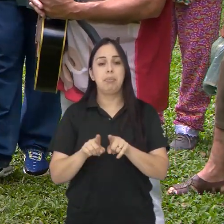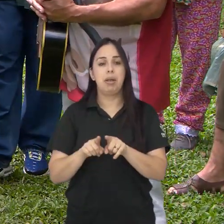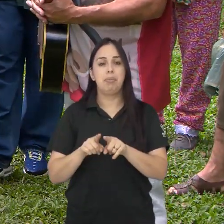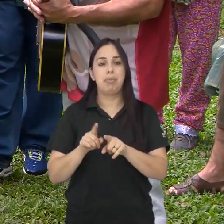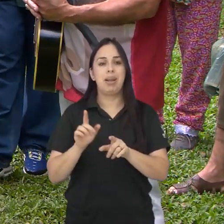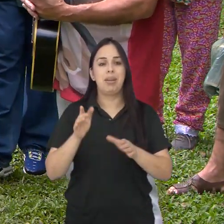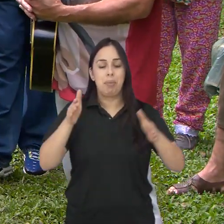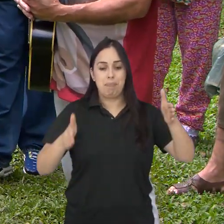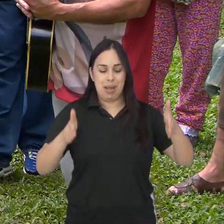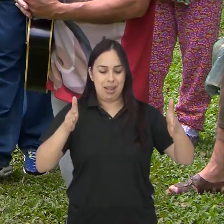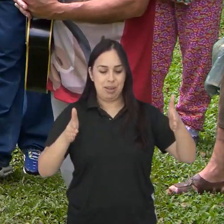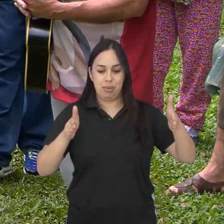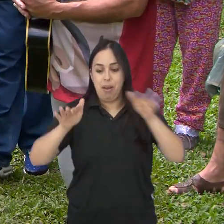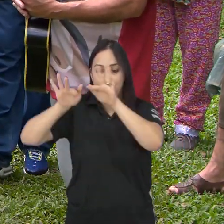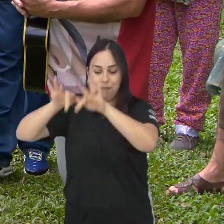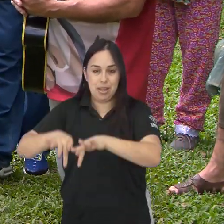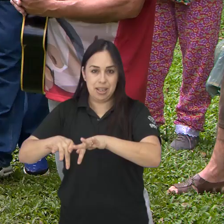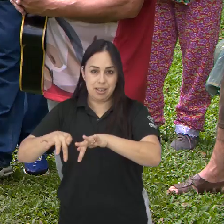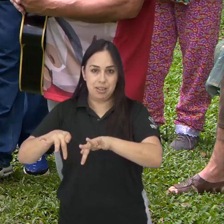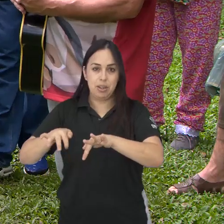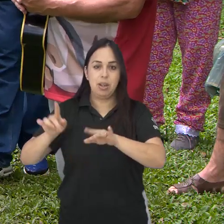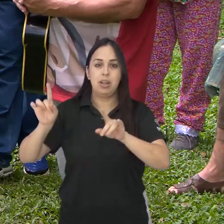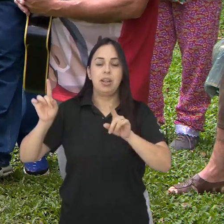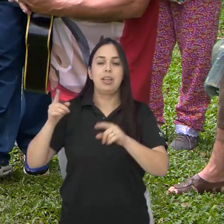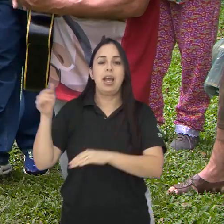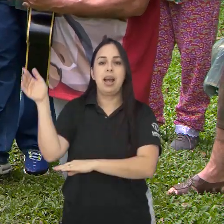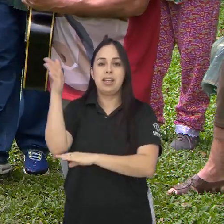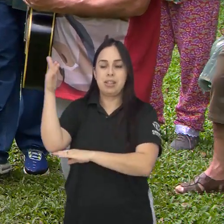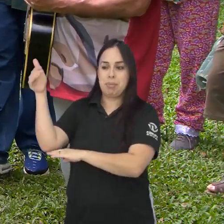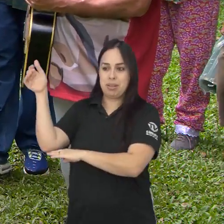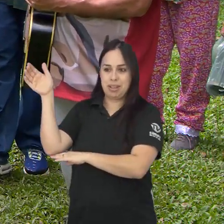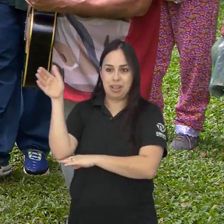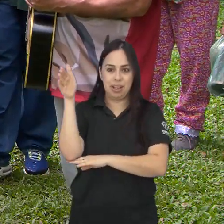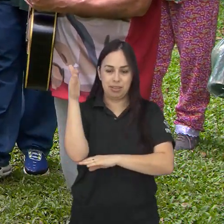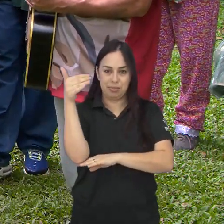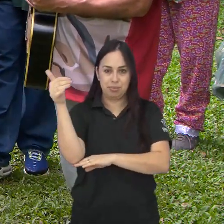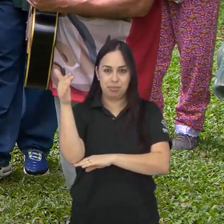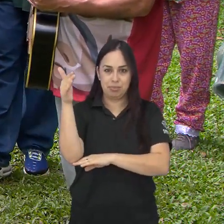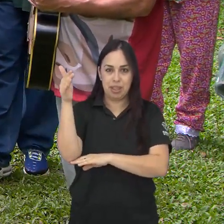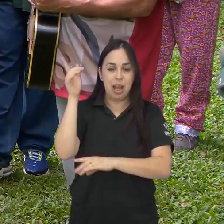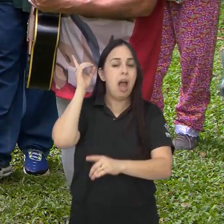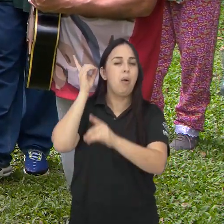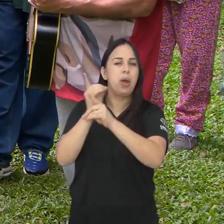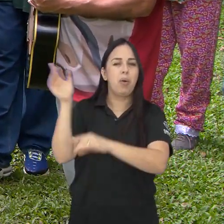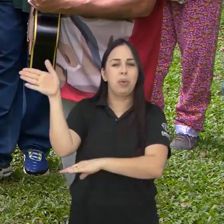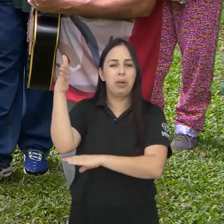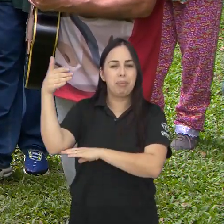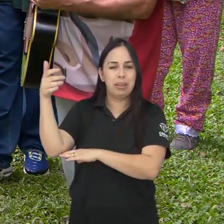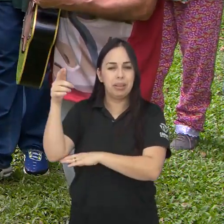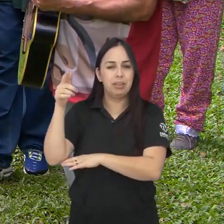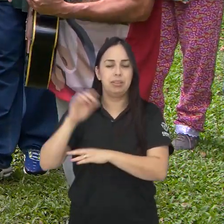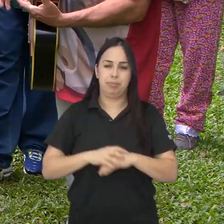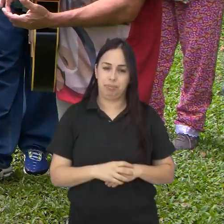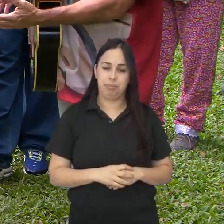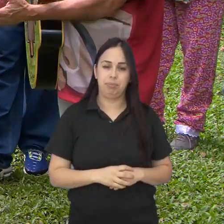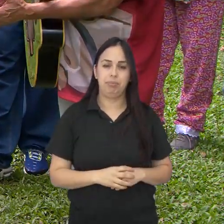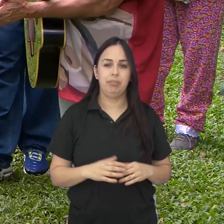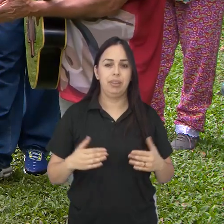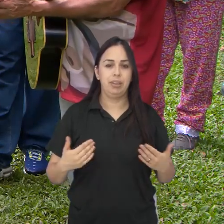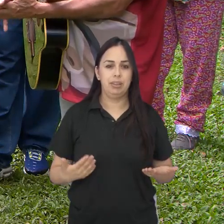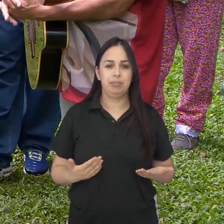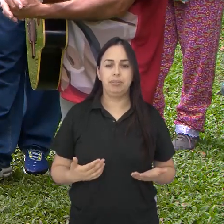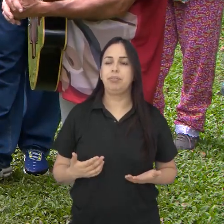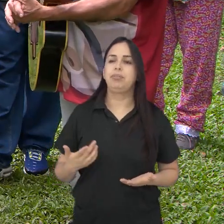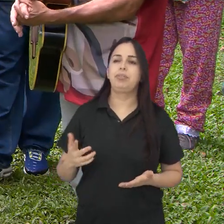Natal, né, no Encontro das Bandeiras. Né, a gente vai estar abrindo hoje e fechando no dia 29. Então,